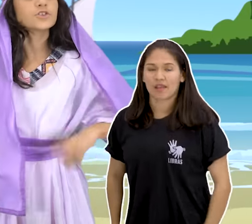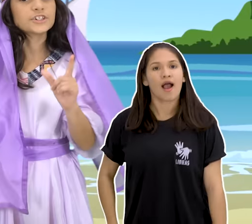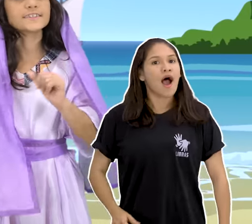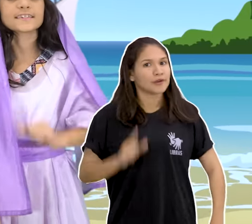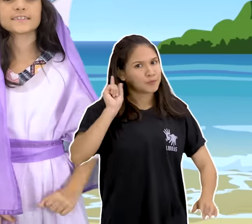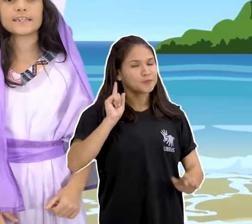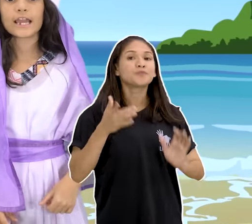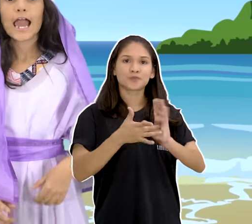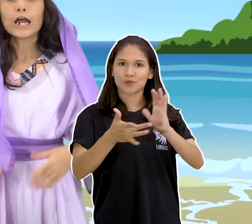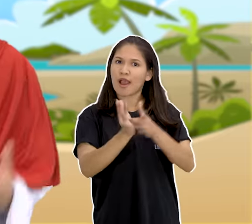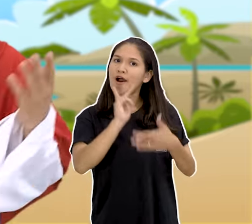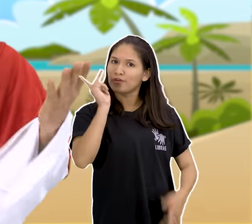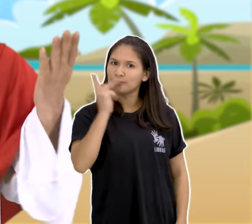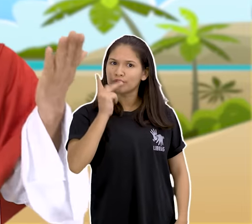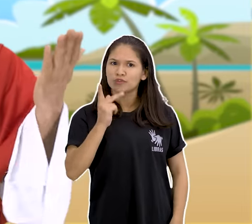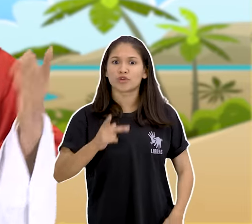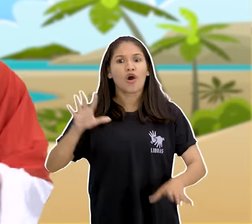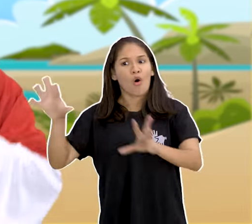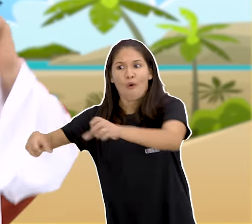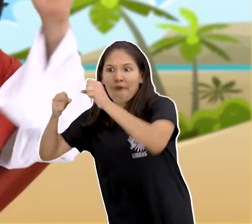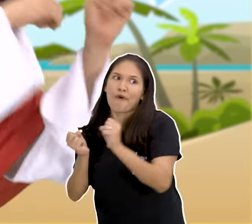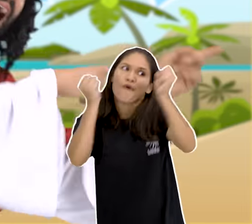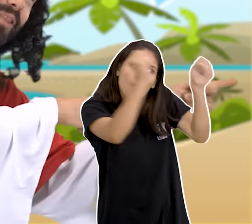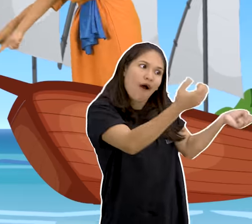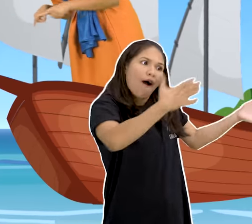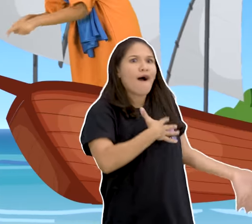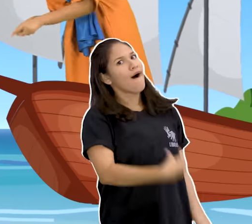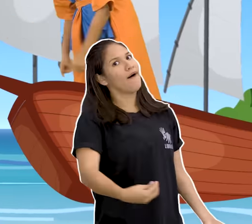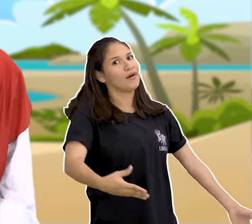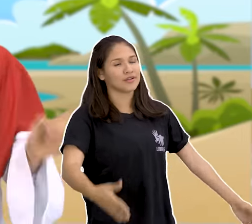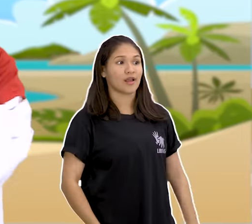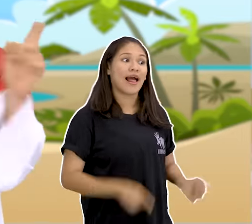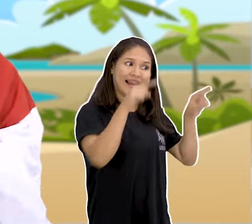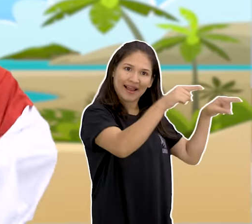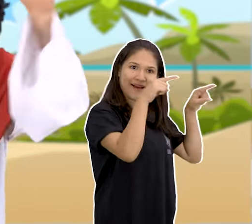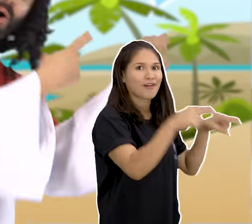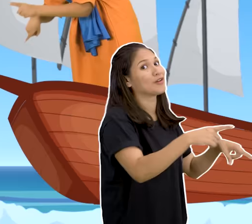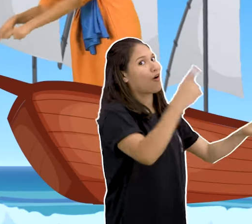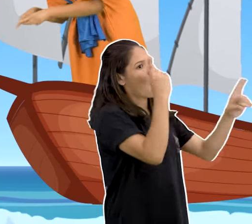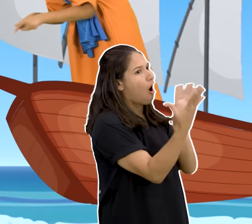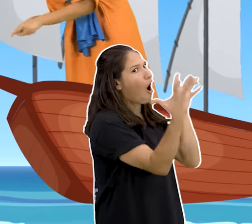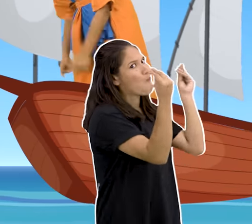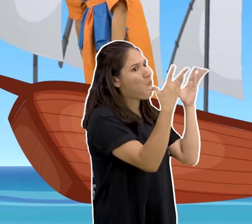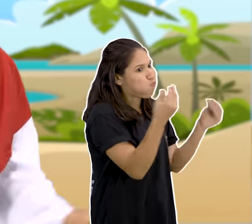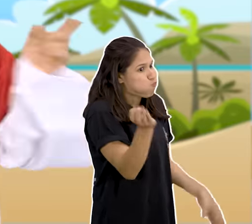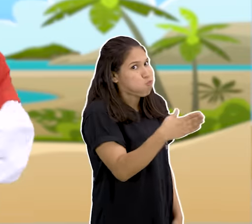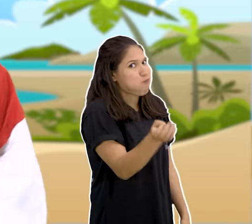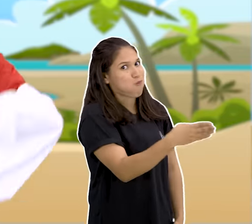Aí Jesus disse assim: joga a rede do outro lado, meu filho, lá você vai encontrar